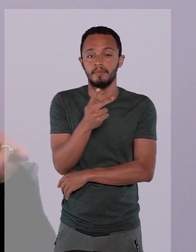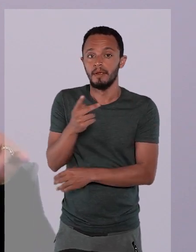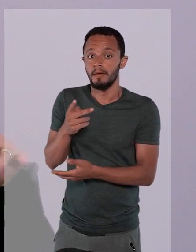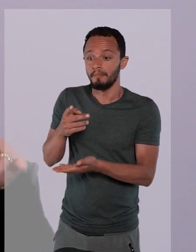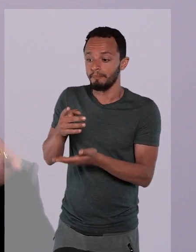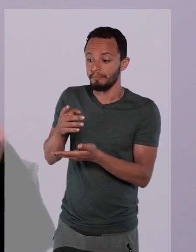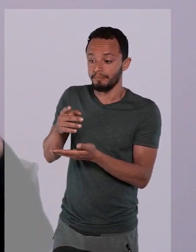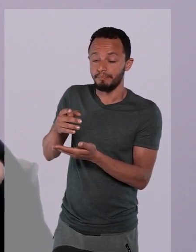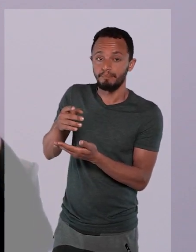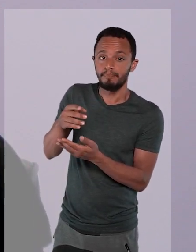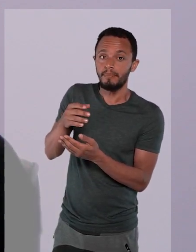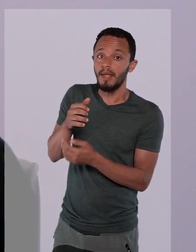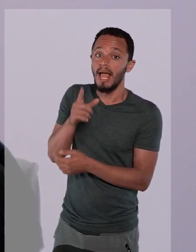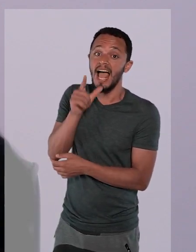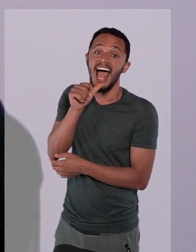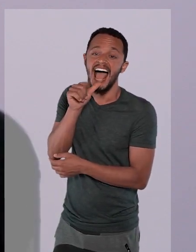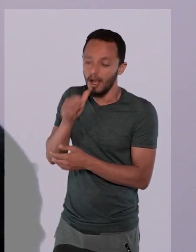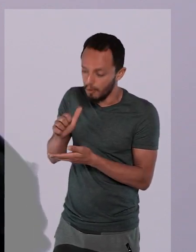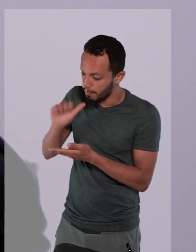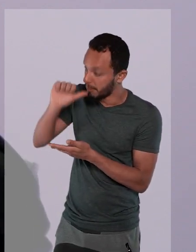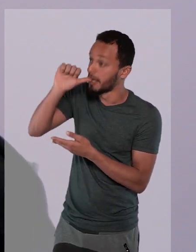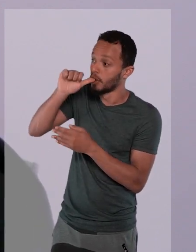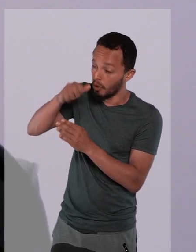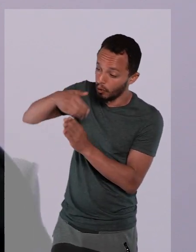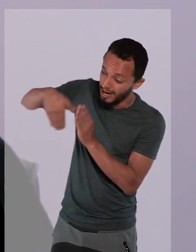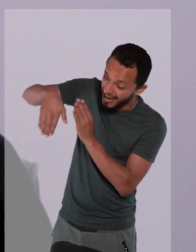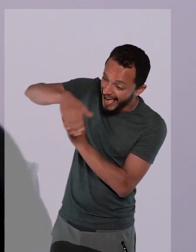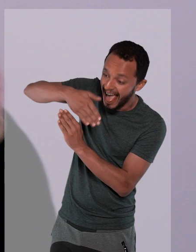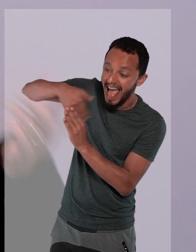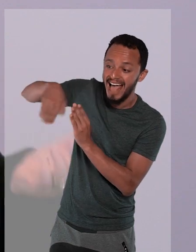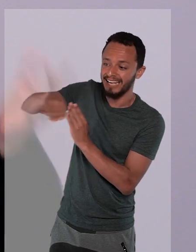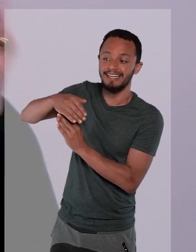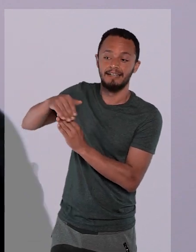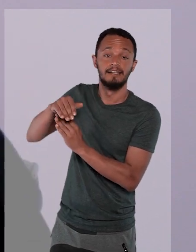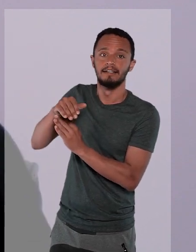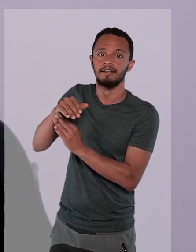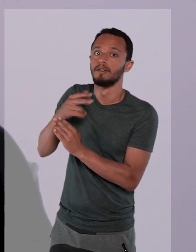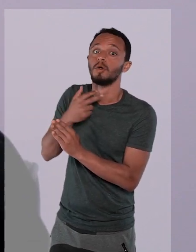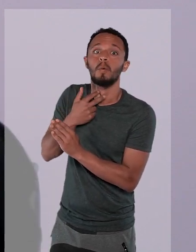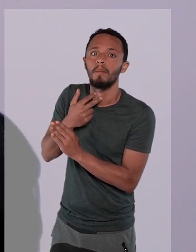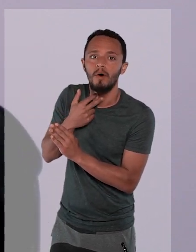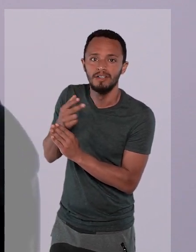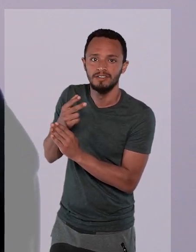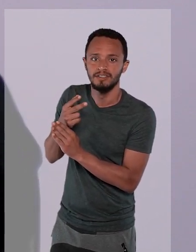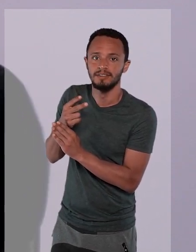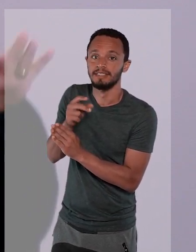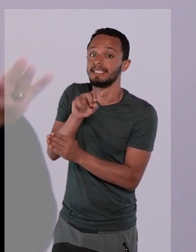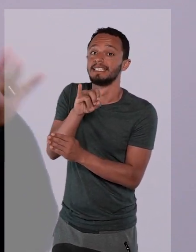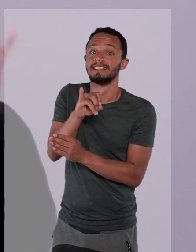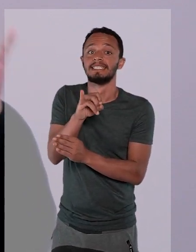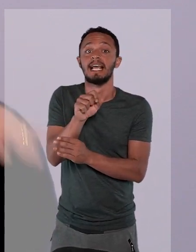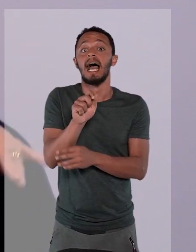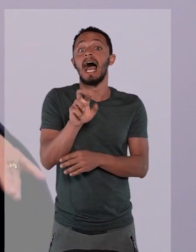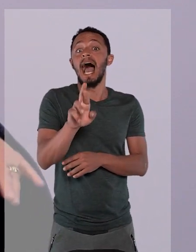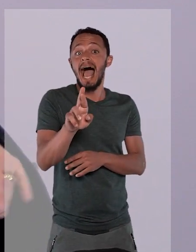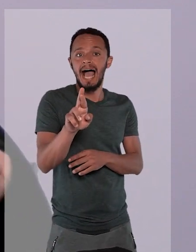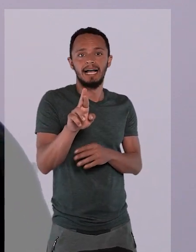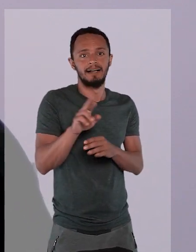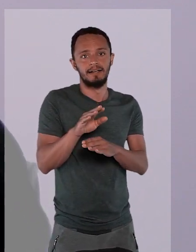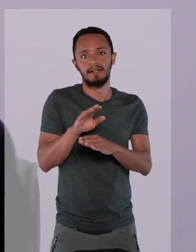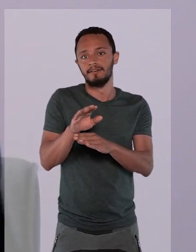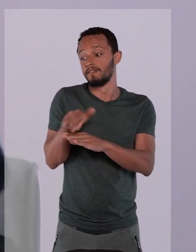que lacrar. Ah, doutora, que bom. Então, lacra um bebedouro. O que puder fazer de atividade ao ar livre,